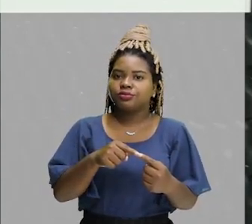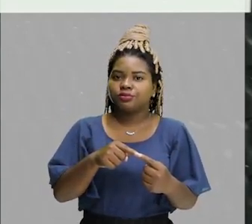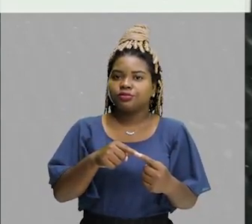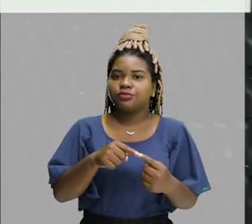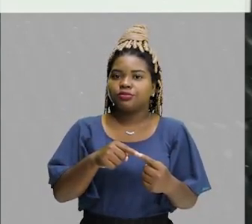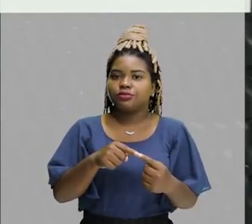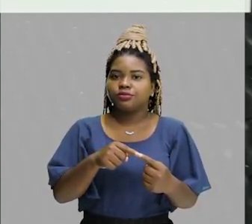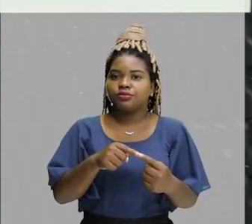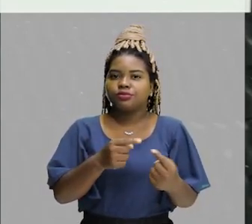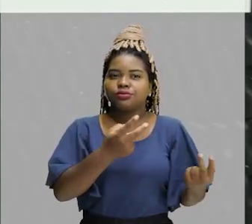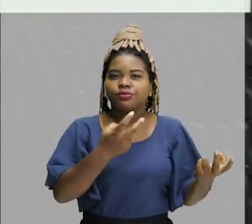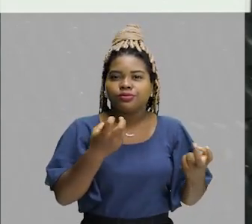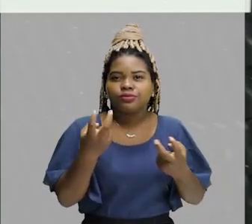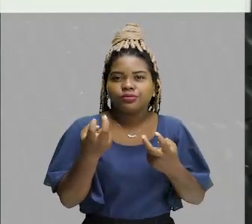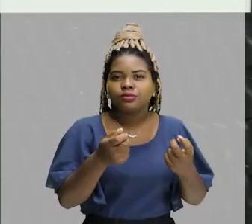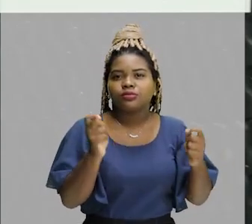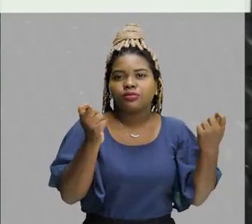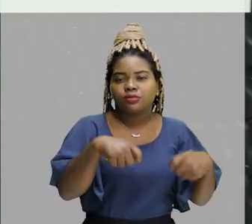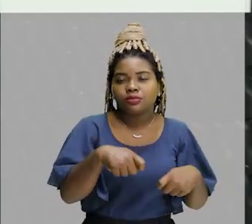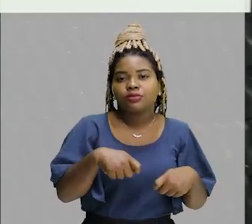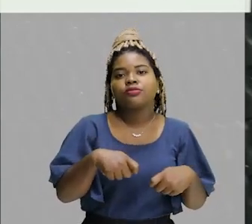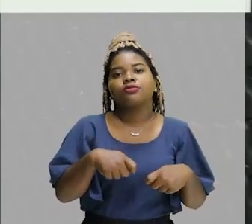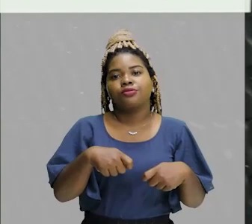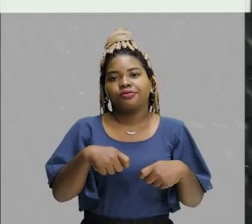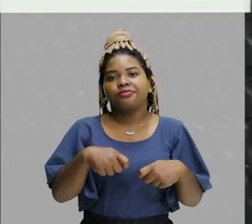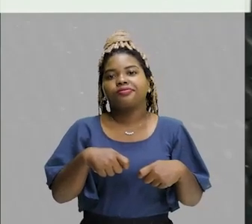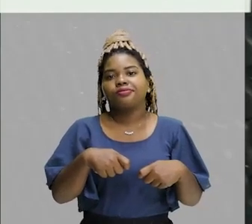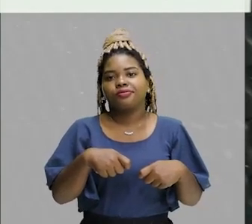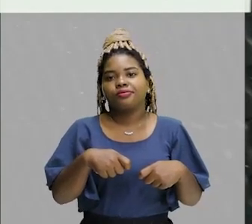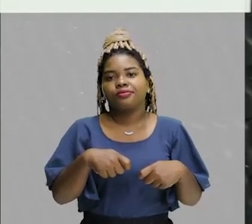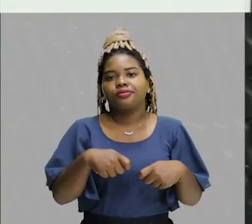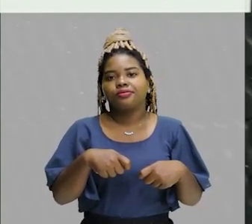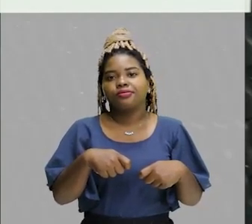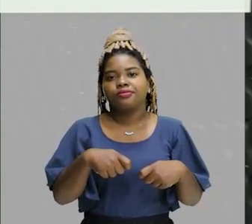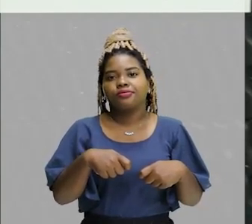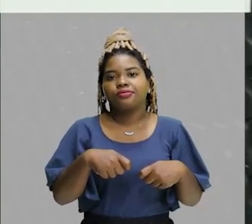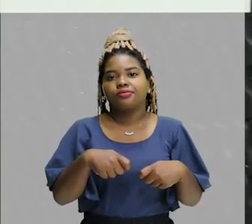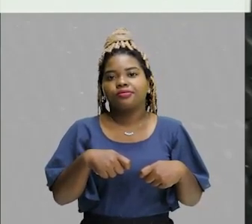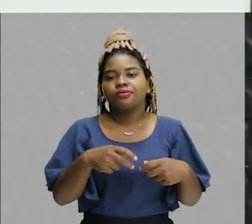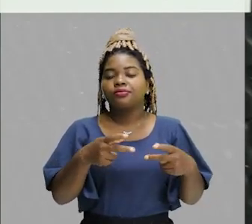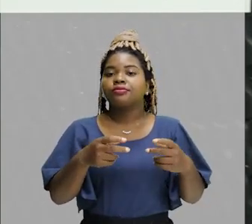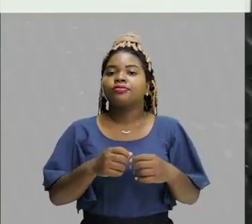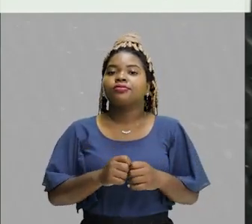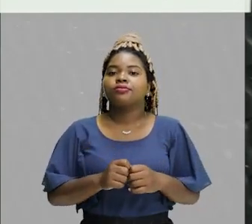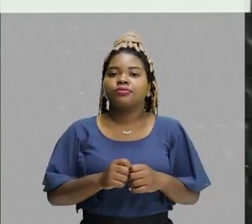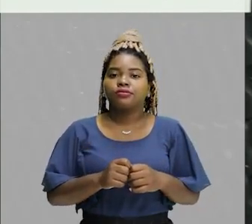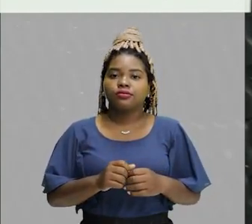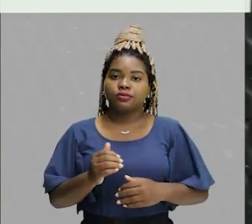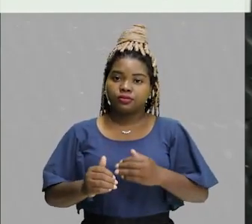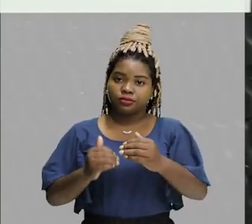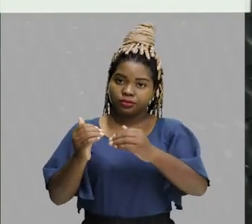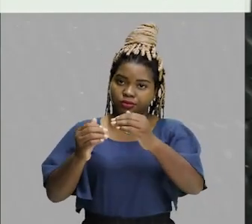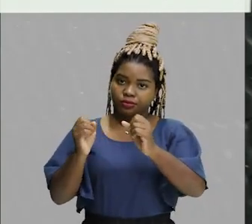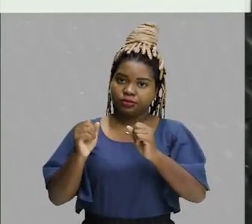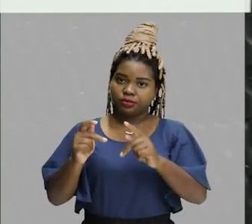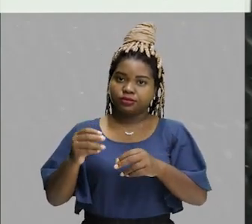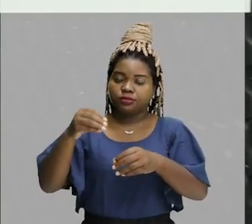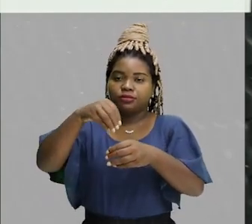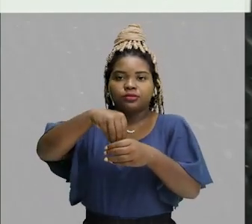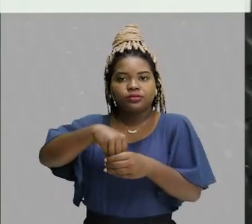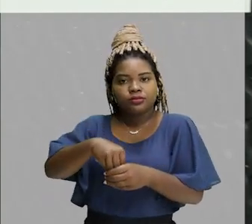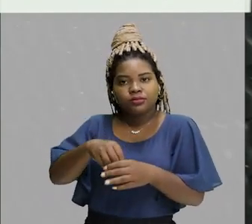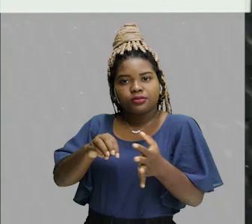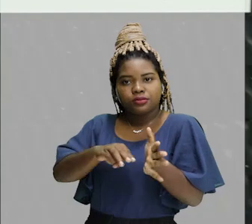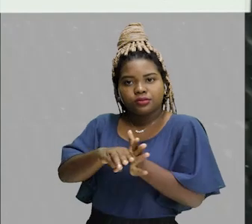que eu vou conseguir construir, repassar isto. Dentro do método dedutivo, eu tenho uma